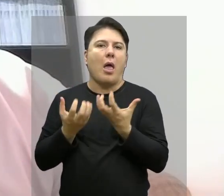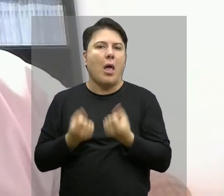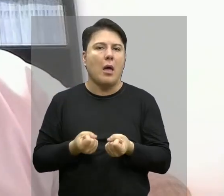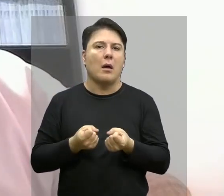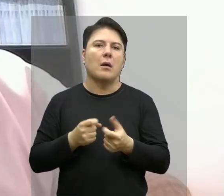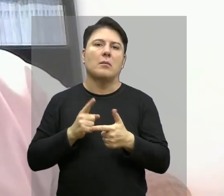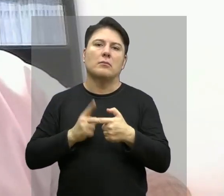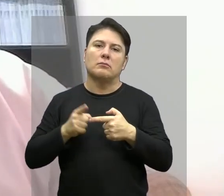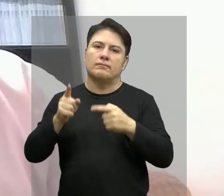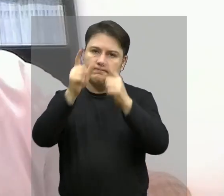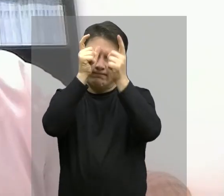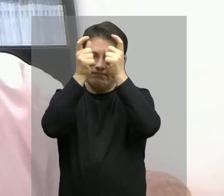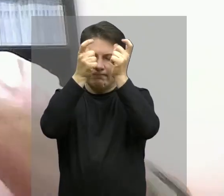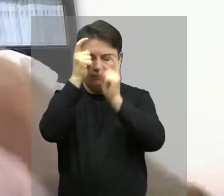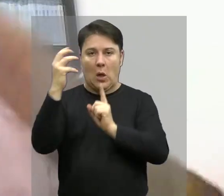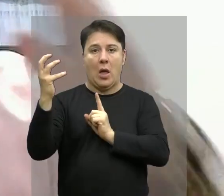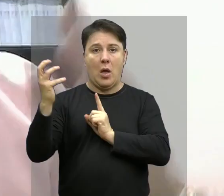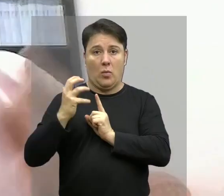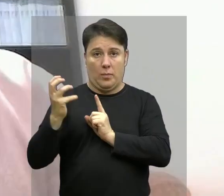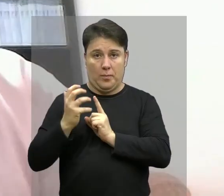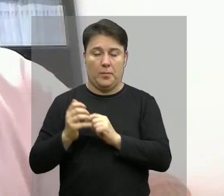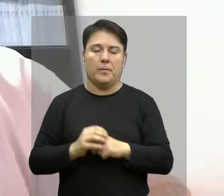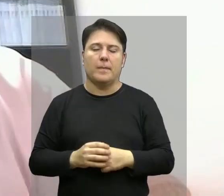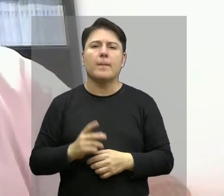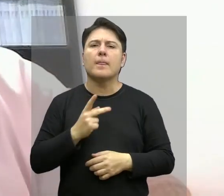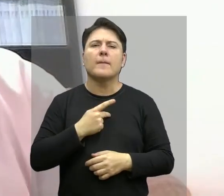problemática do transtorno. Eu vou falar